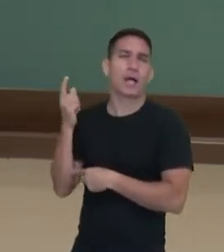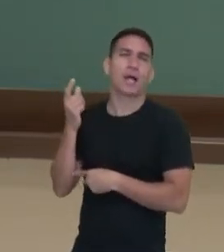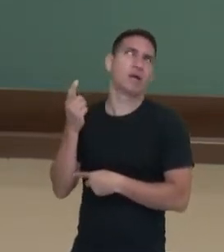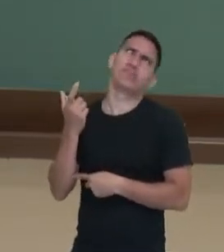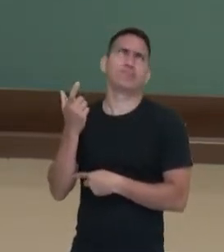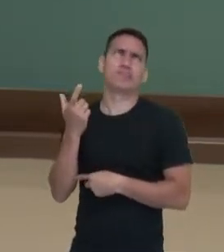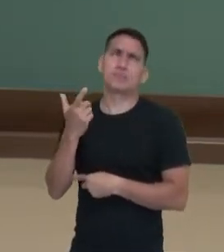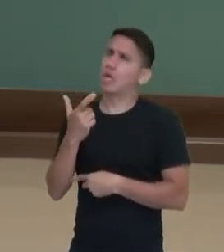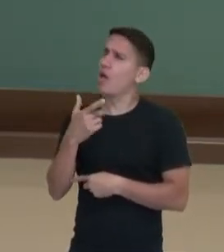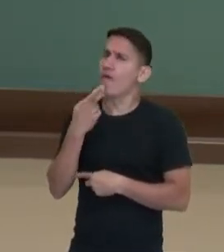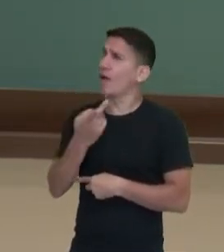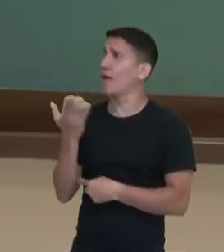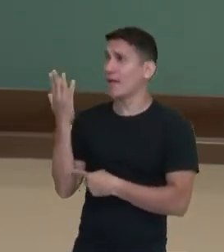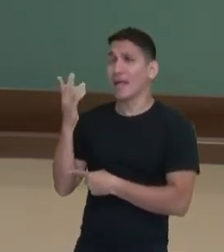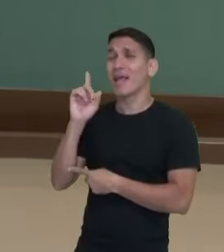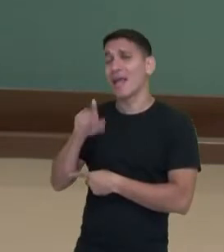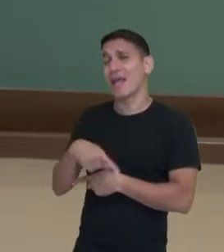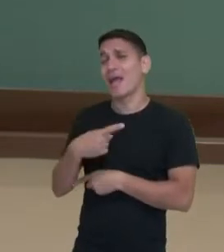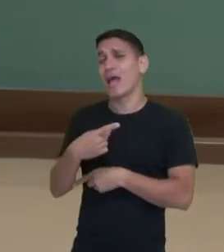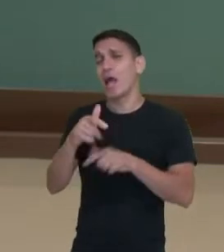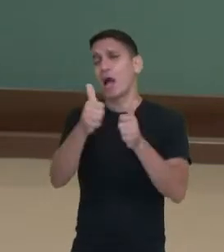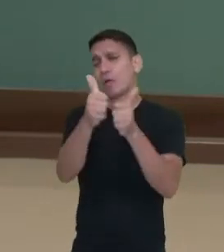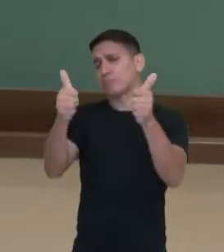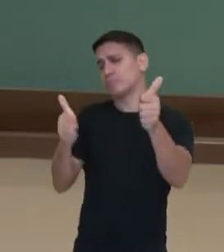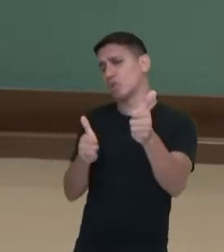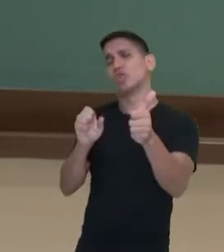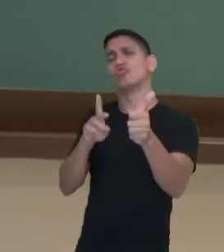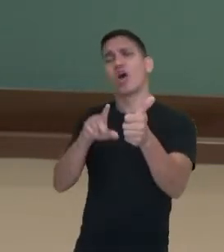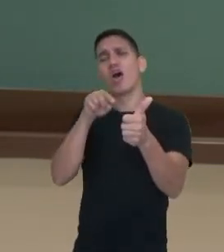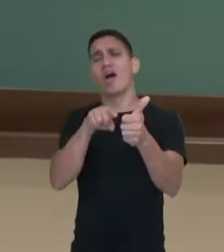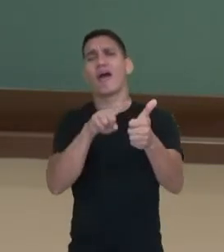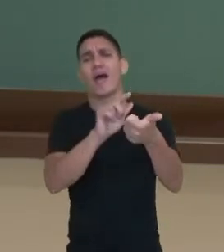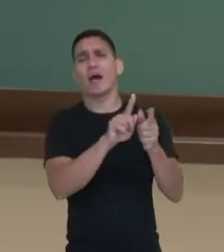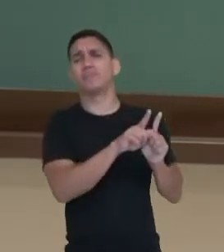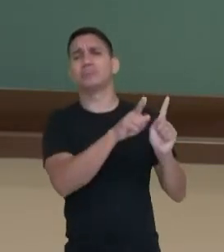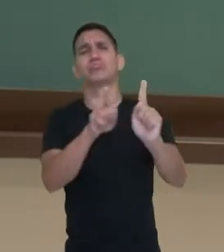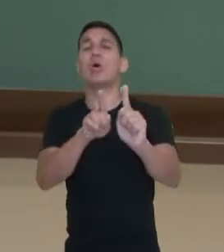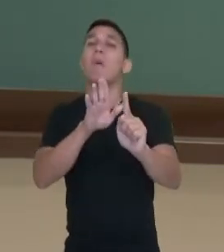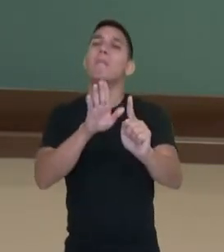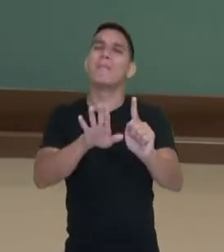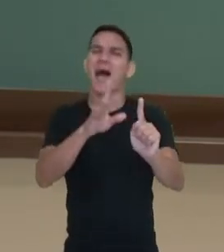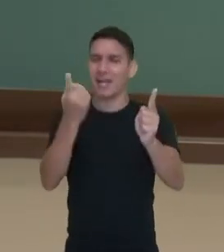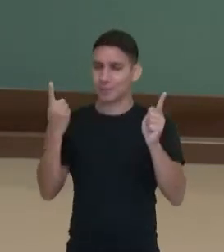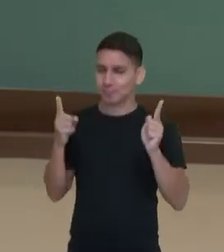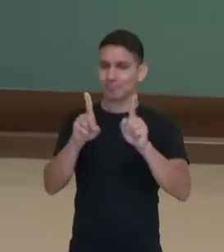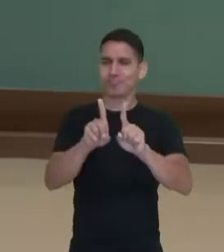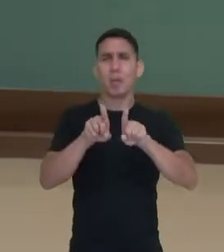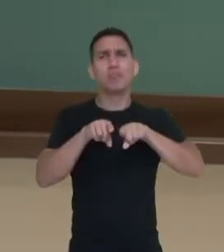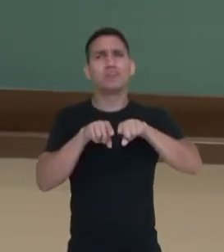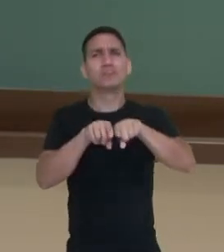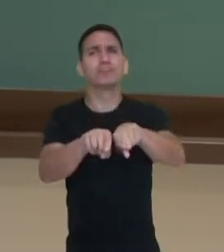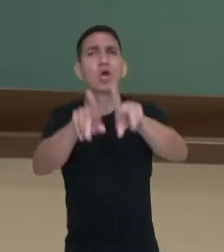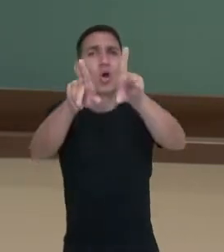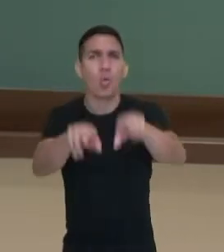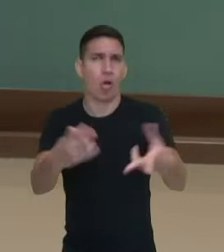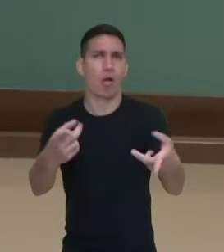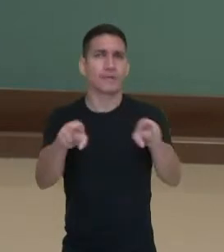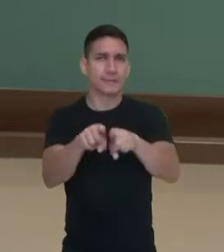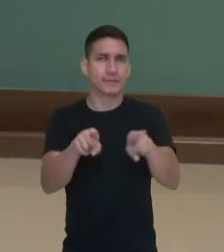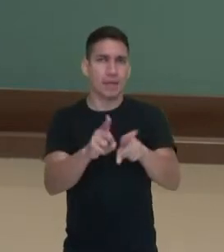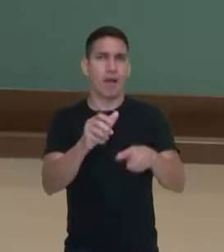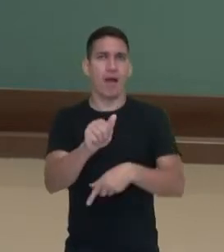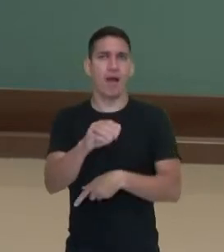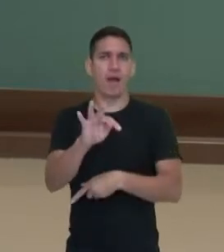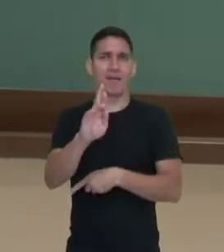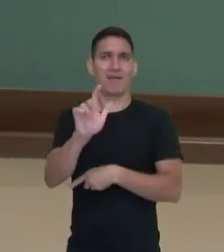Eu até coloquei ali, estando atrás apenas do atletismo, mas a gente pode dizer que ela está ao lado do atletismo, na verdade, tá? Que